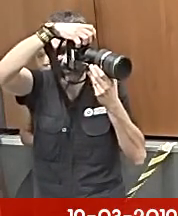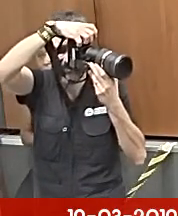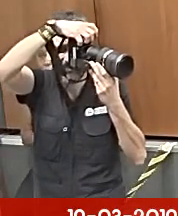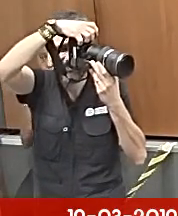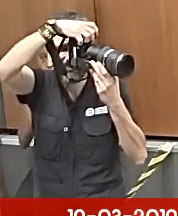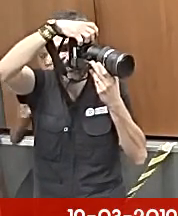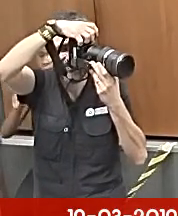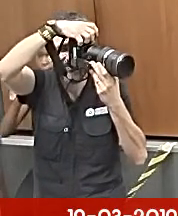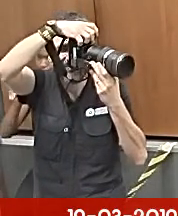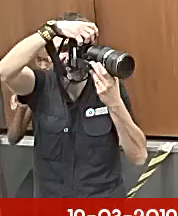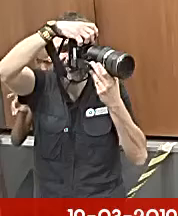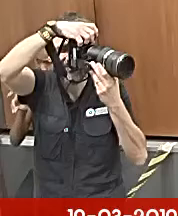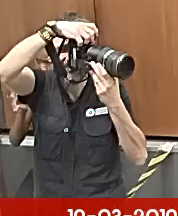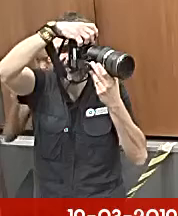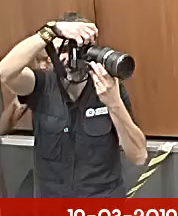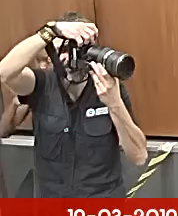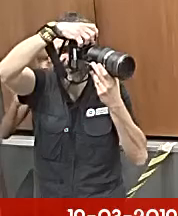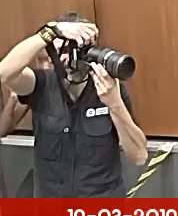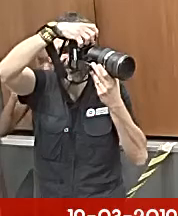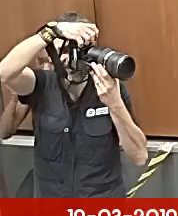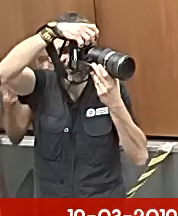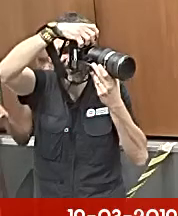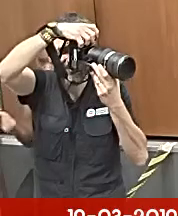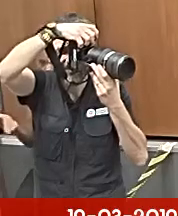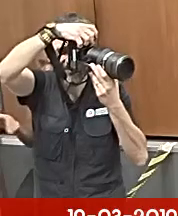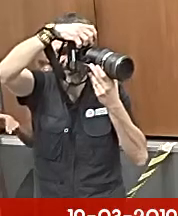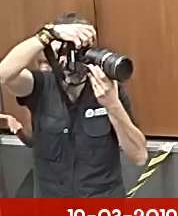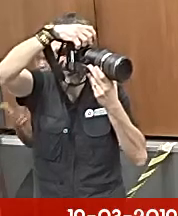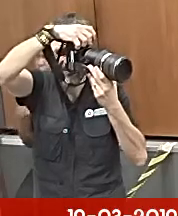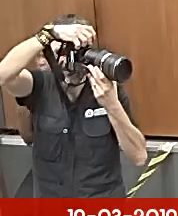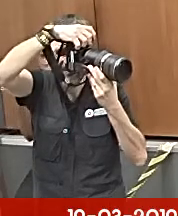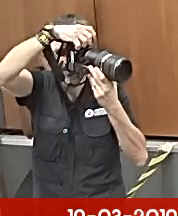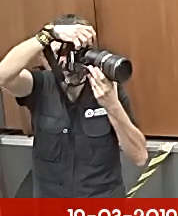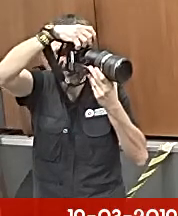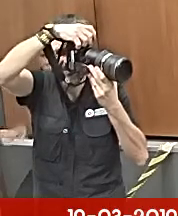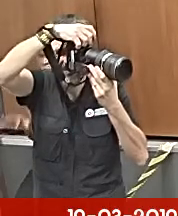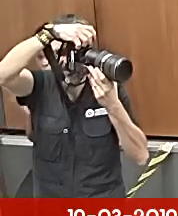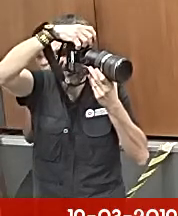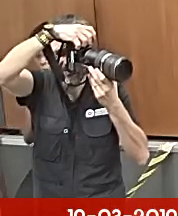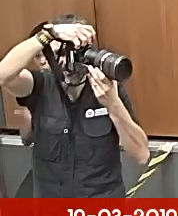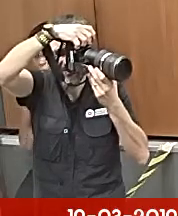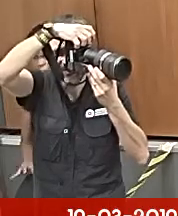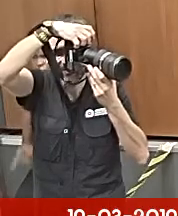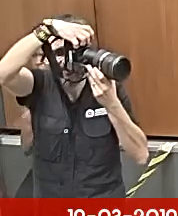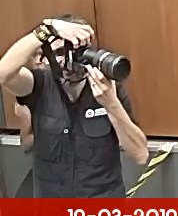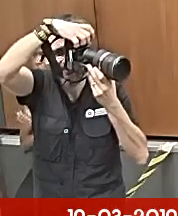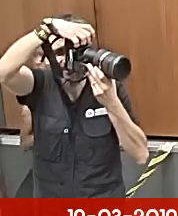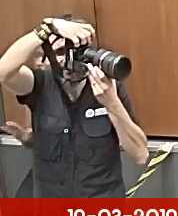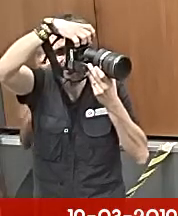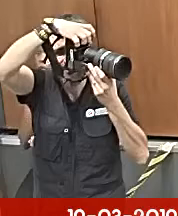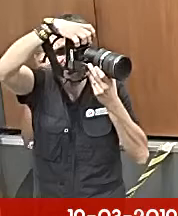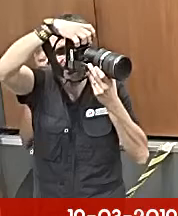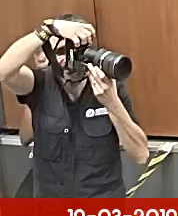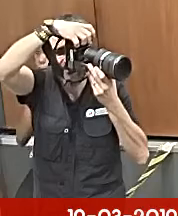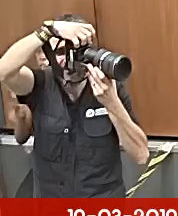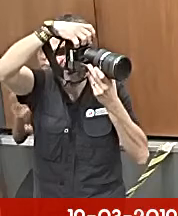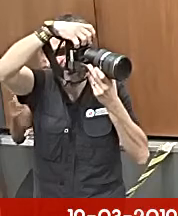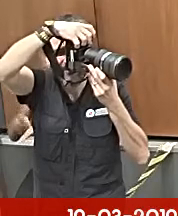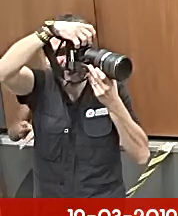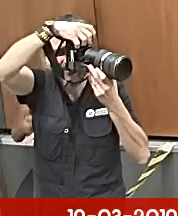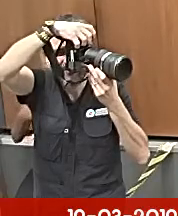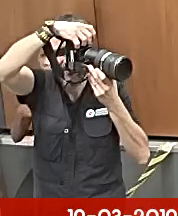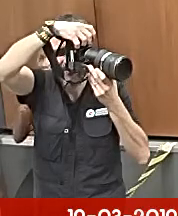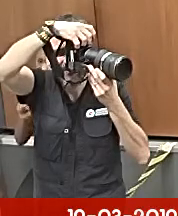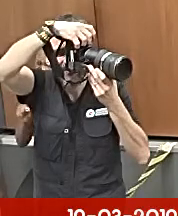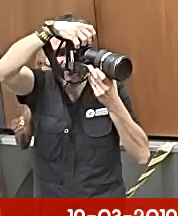da nossa comissão hoje eu não quero nem estender muito o seu presidente já fez o convite mas eu só quero reforçar